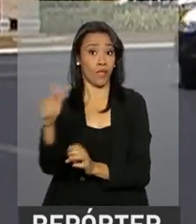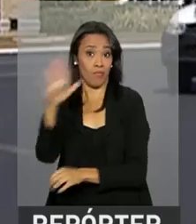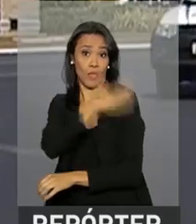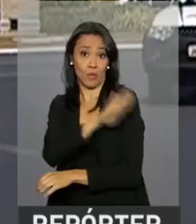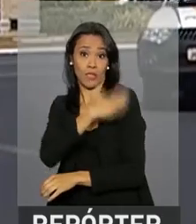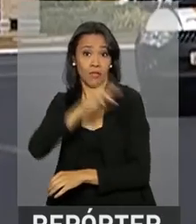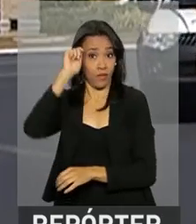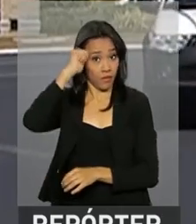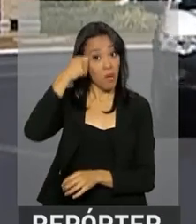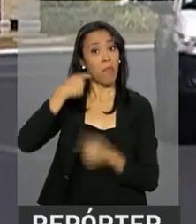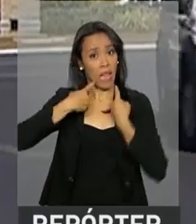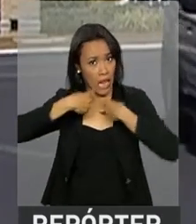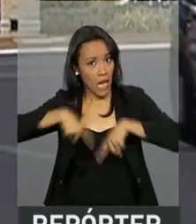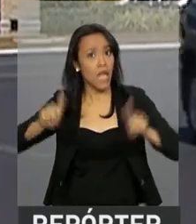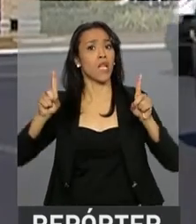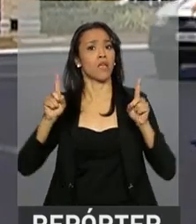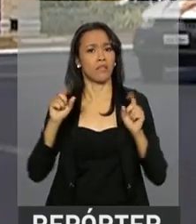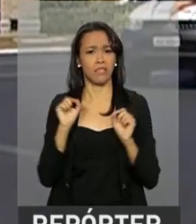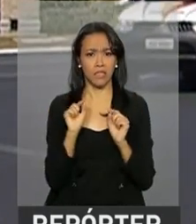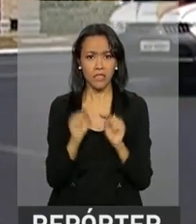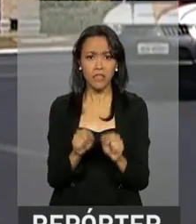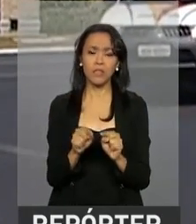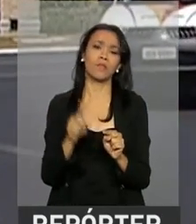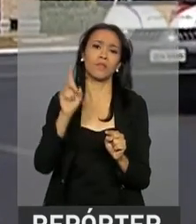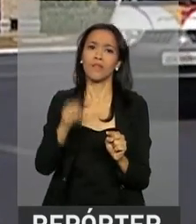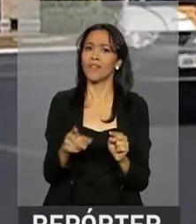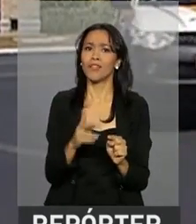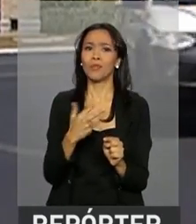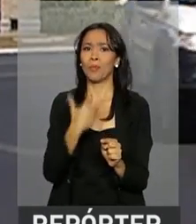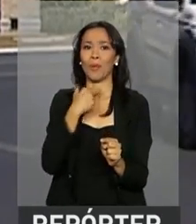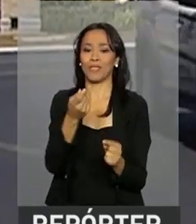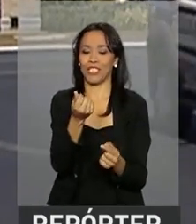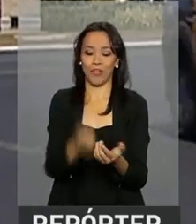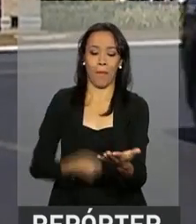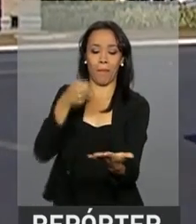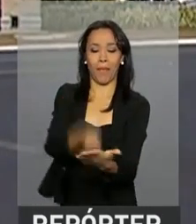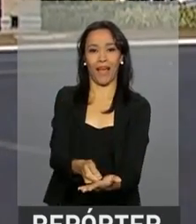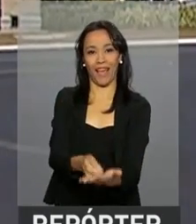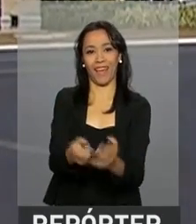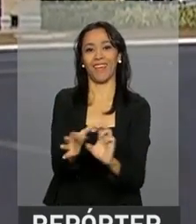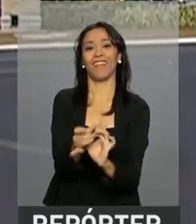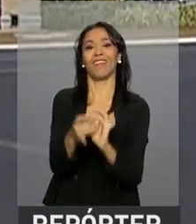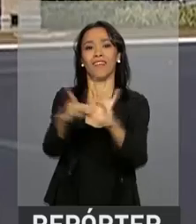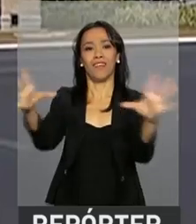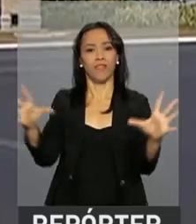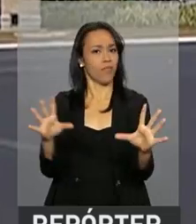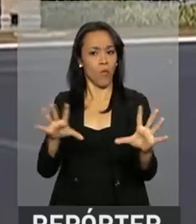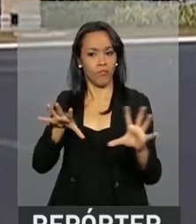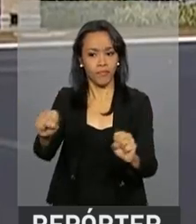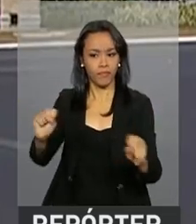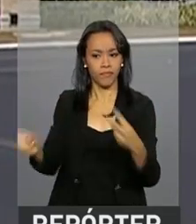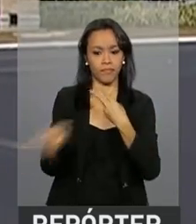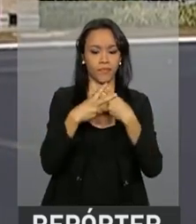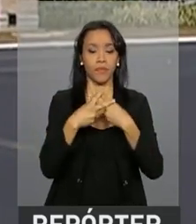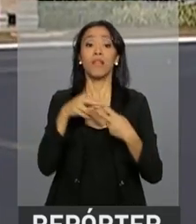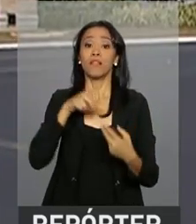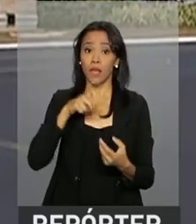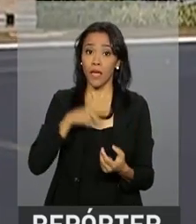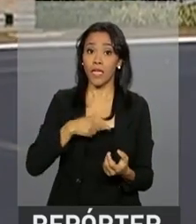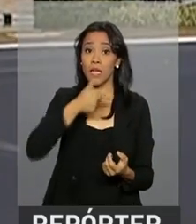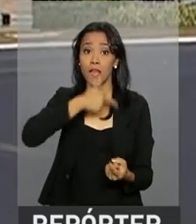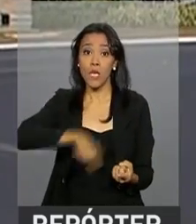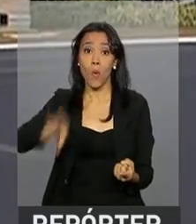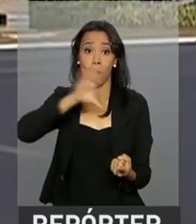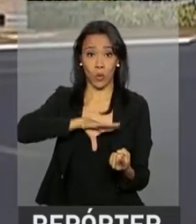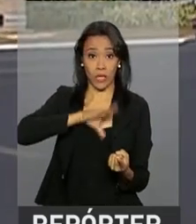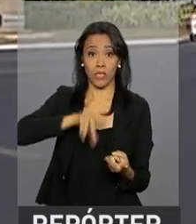denunciar o crime de racismo, que é um crime imprescritível e inafiançável pela lei brasileira. A cartilha está disponível em português e em inglês